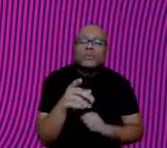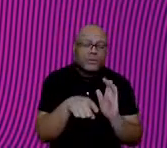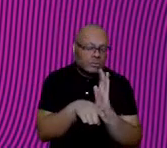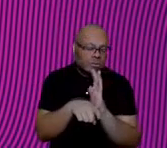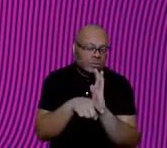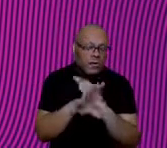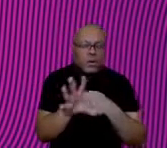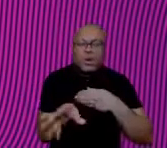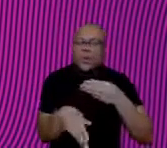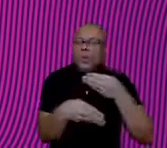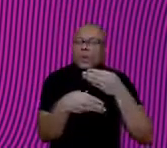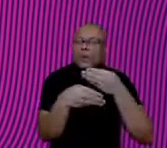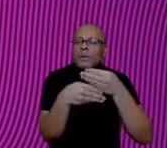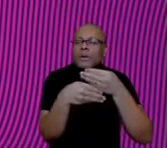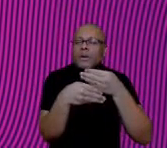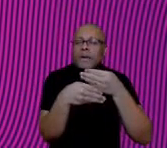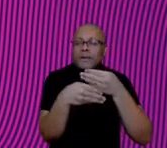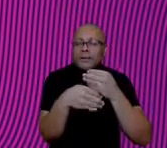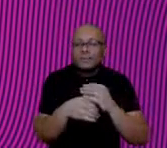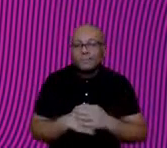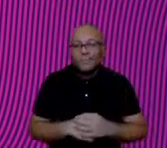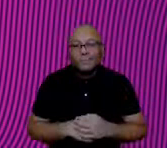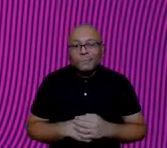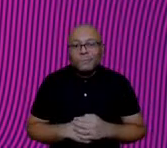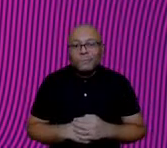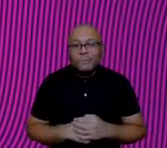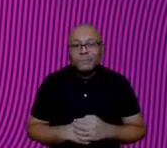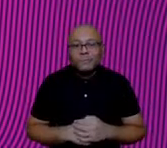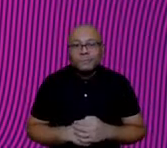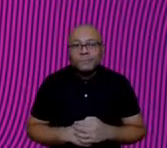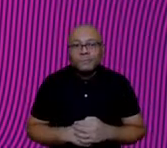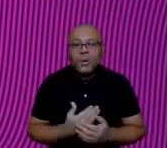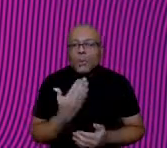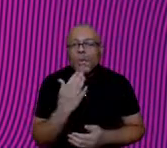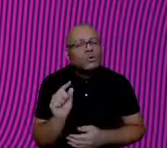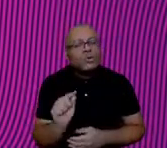numa dúvida diagnóstica? O que eu peço? Olha só,